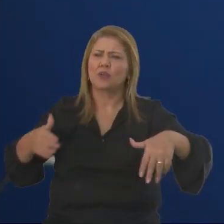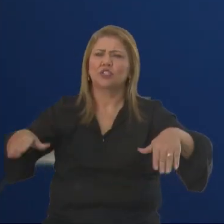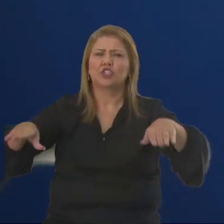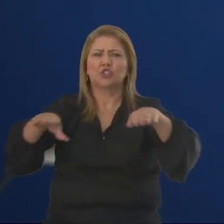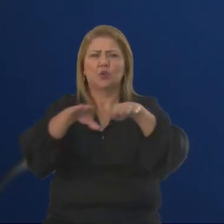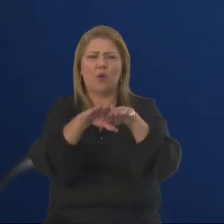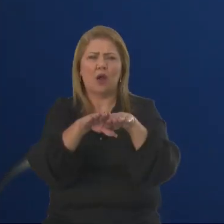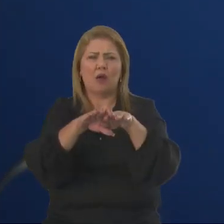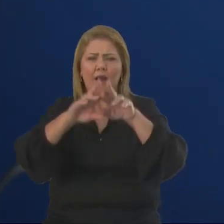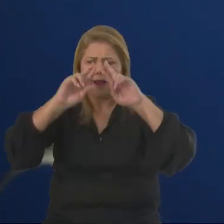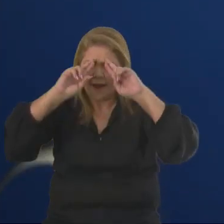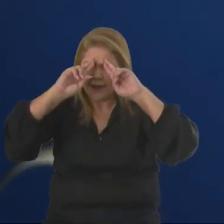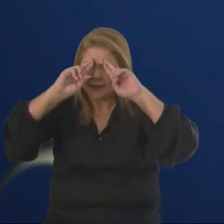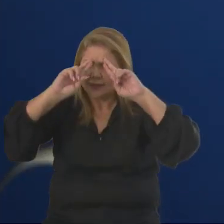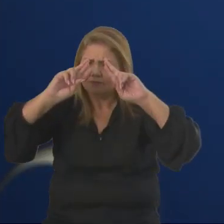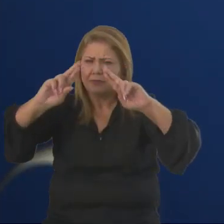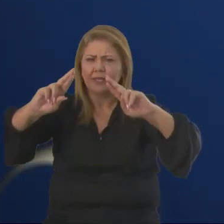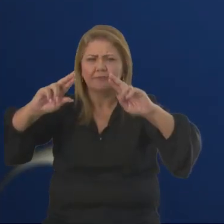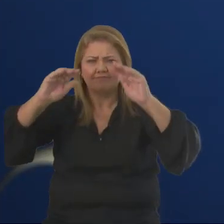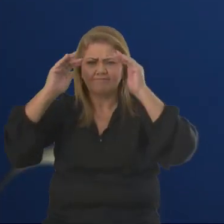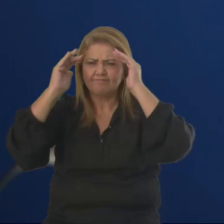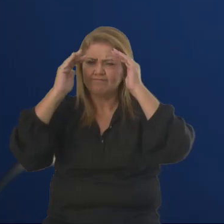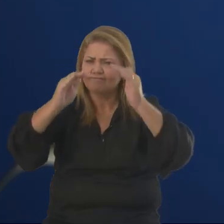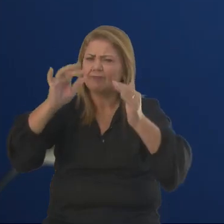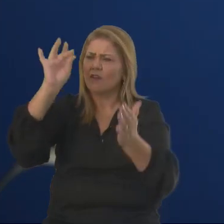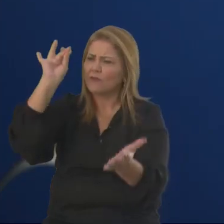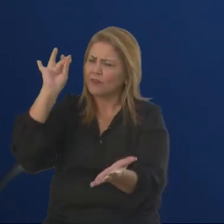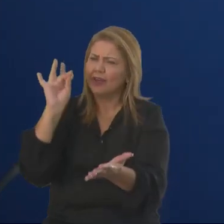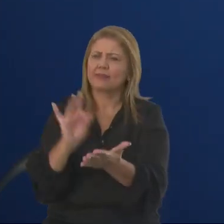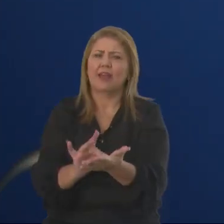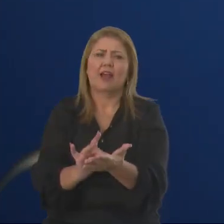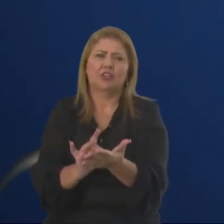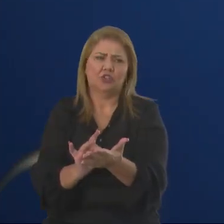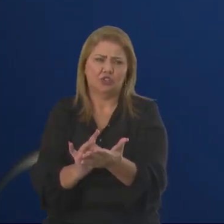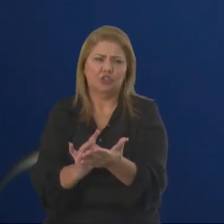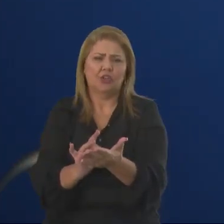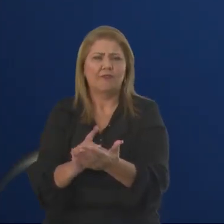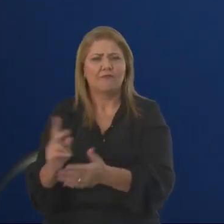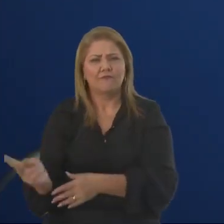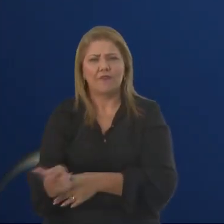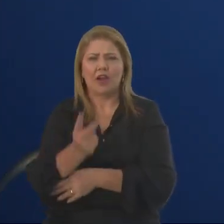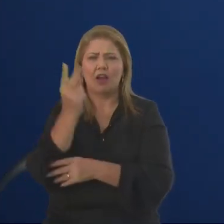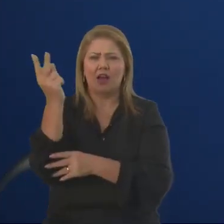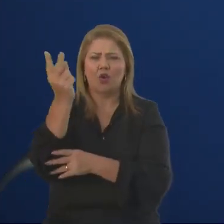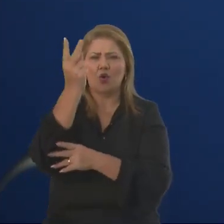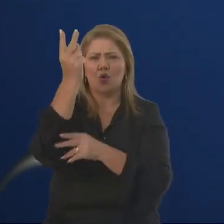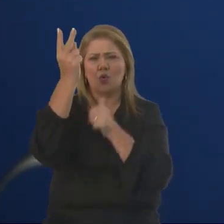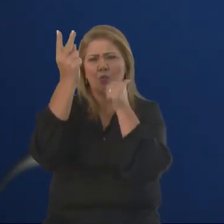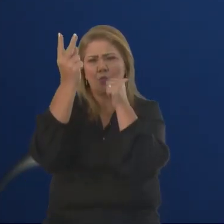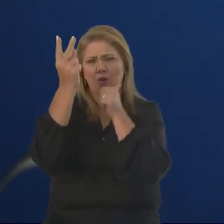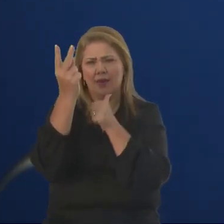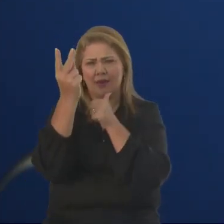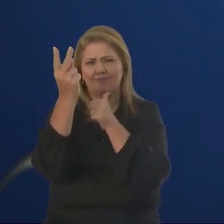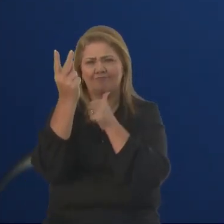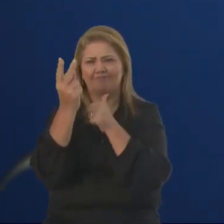respeite efetivamente, verdadeiramente, respeite e valorize cada vez mais as